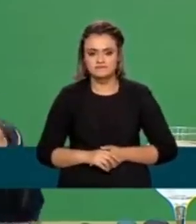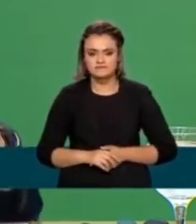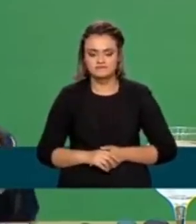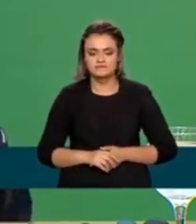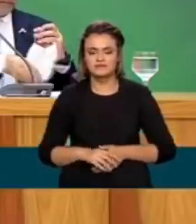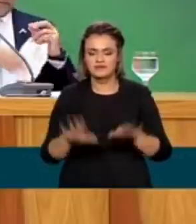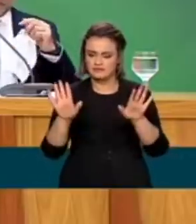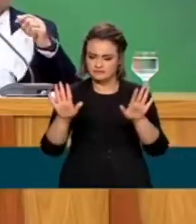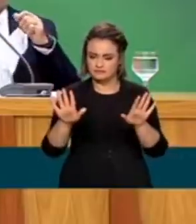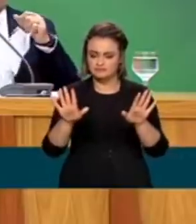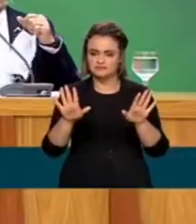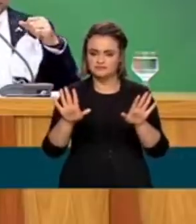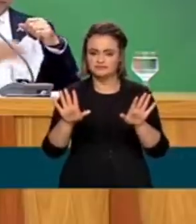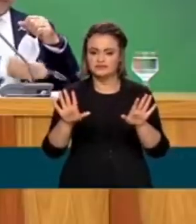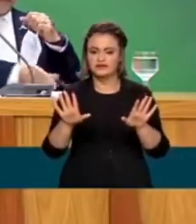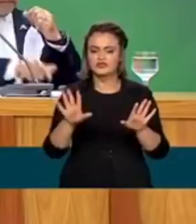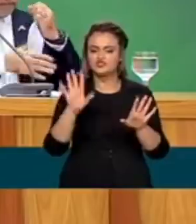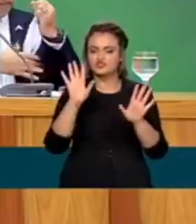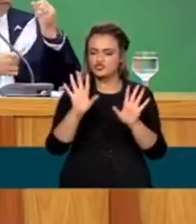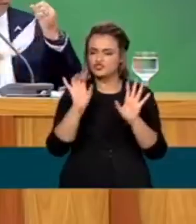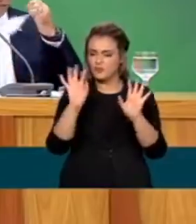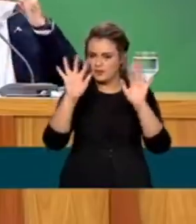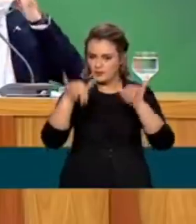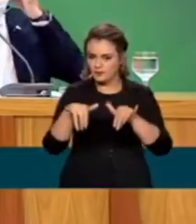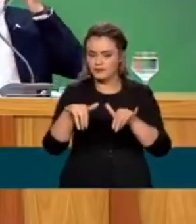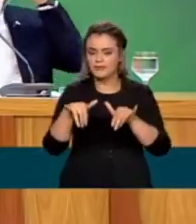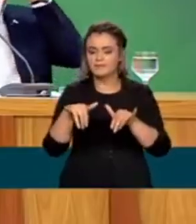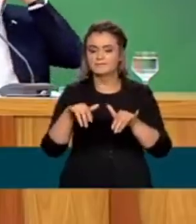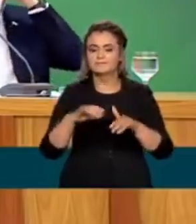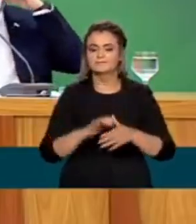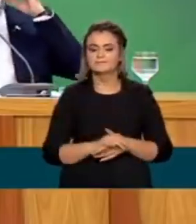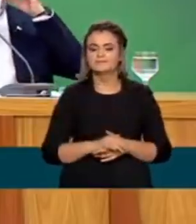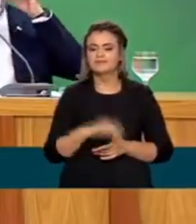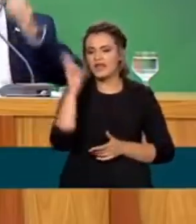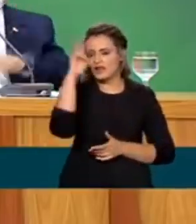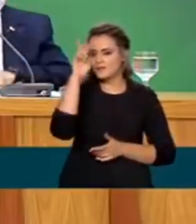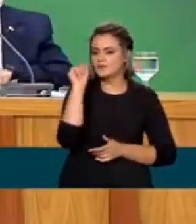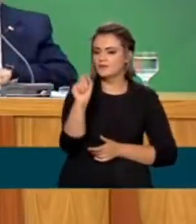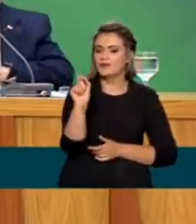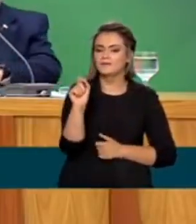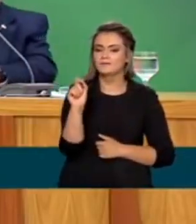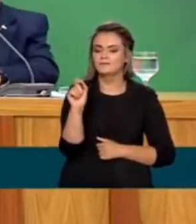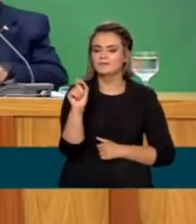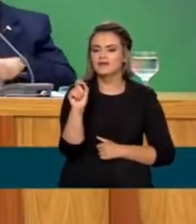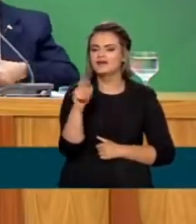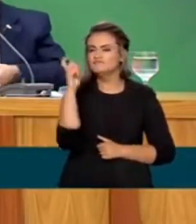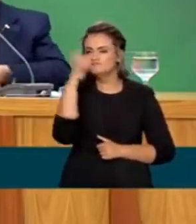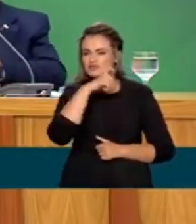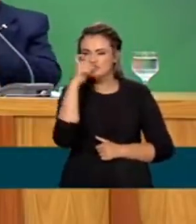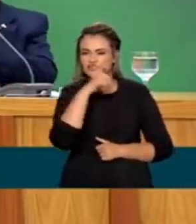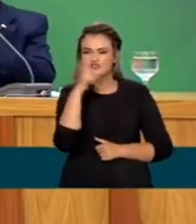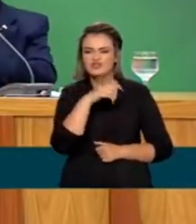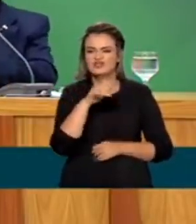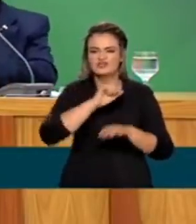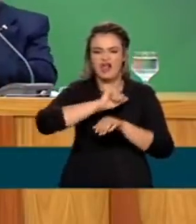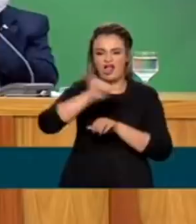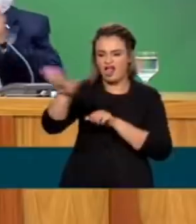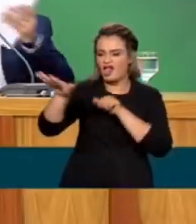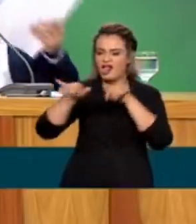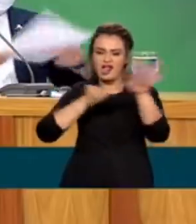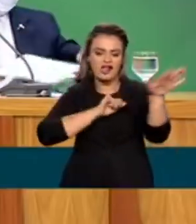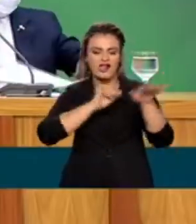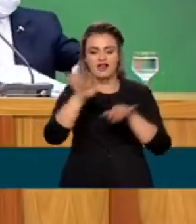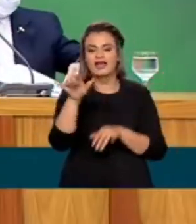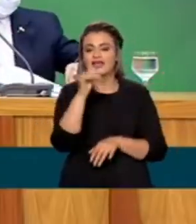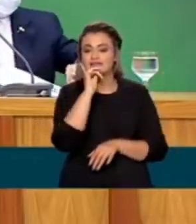Eu queria, na conclusão, lembrar que, dentre as mentiras sacadas hoje, foi